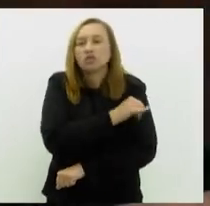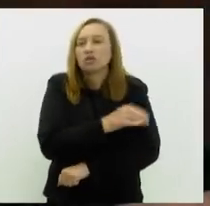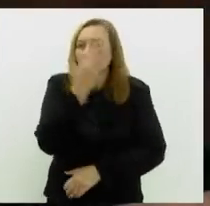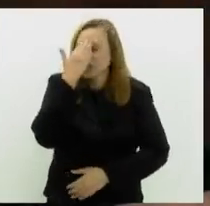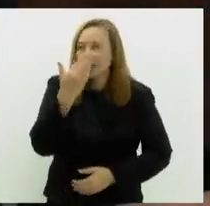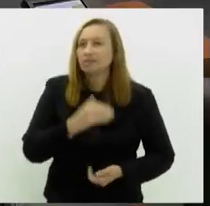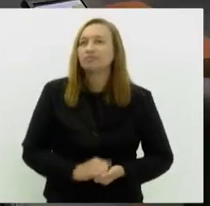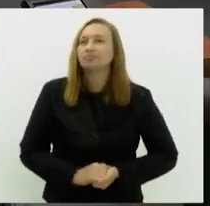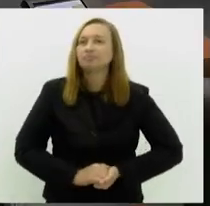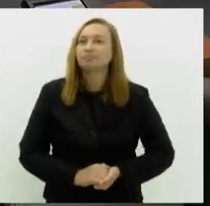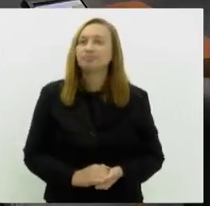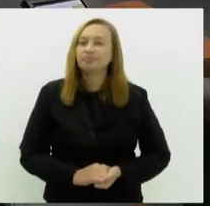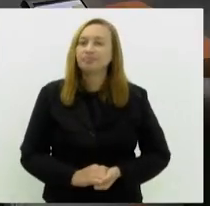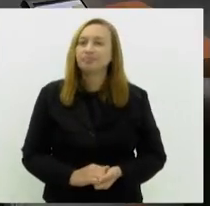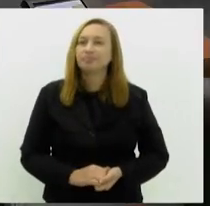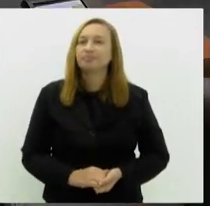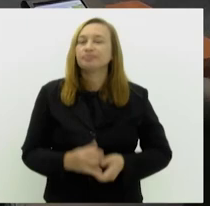obrigado.